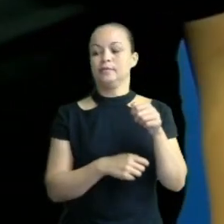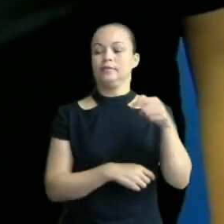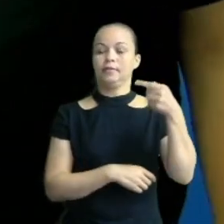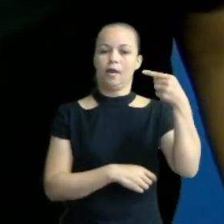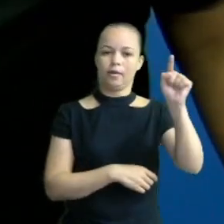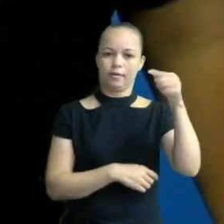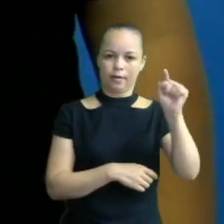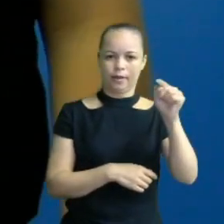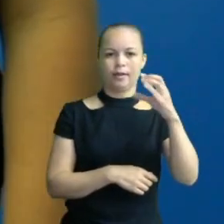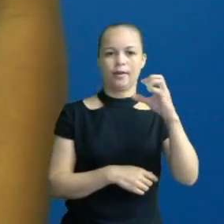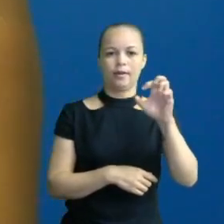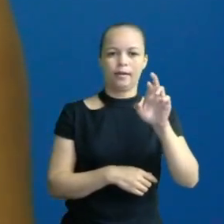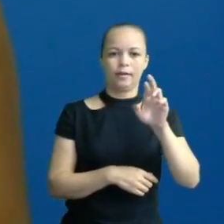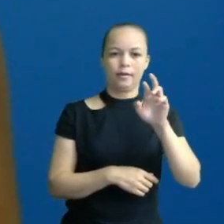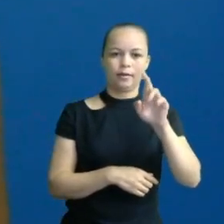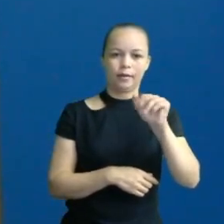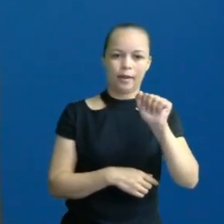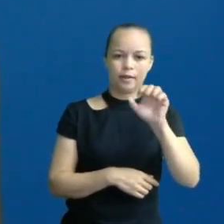para vocês compreenderem.